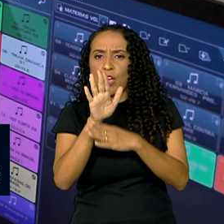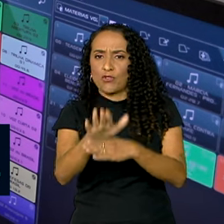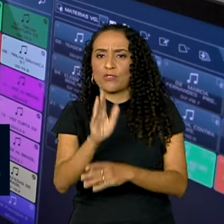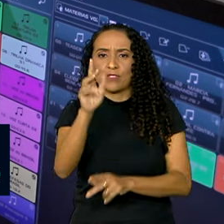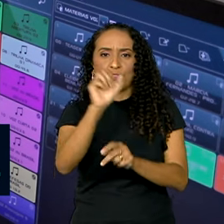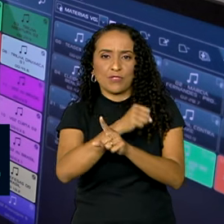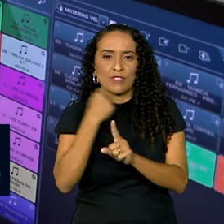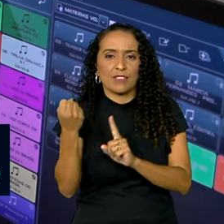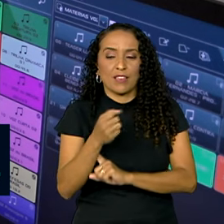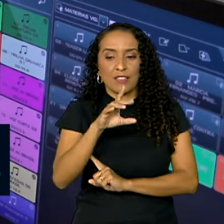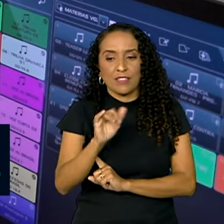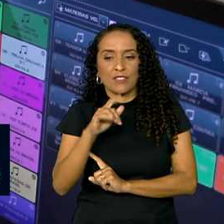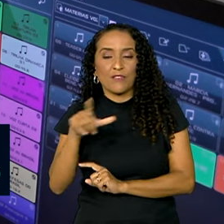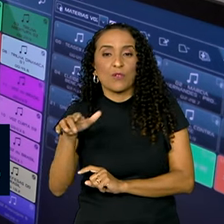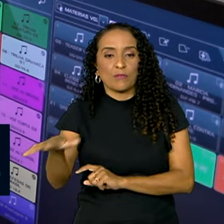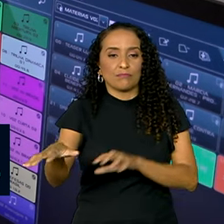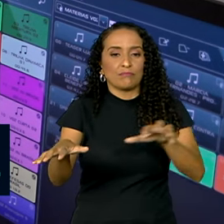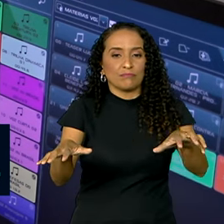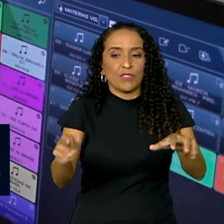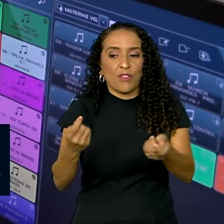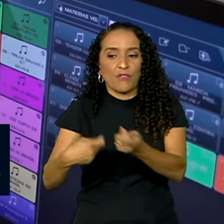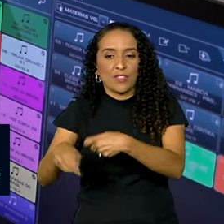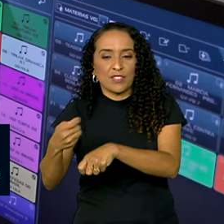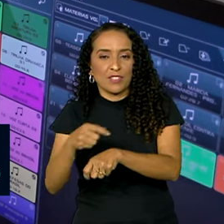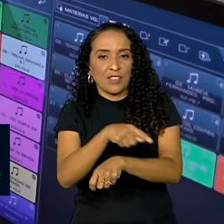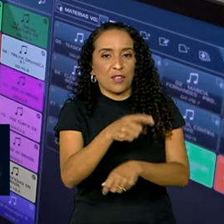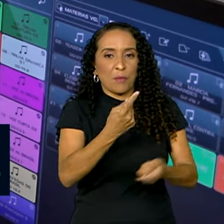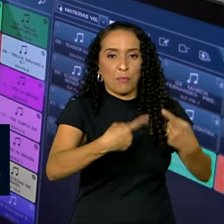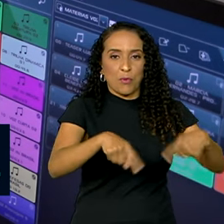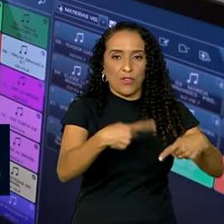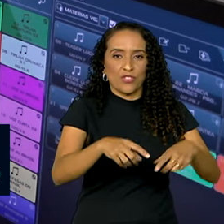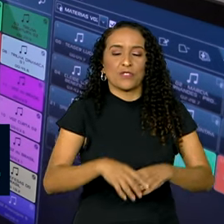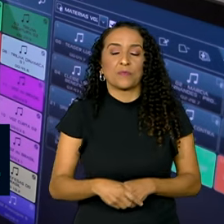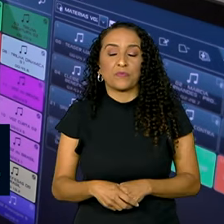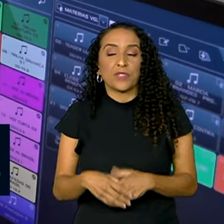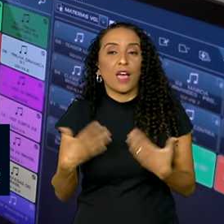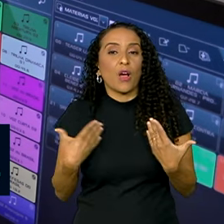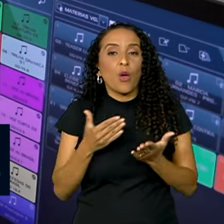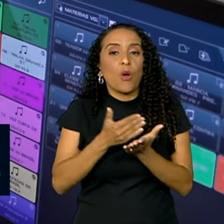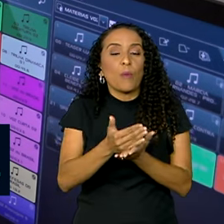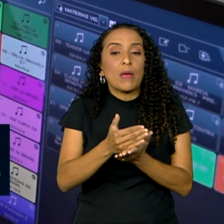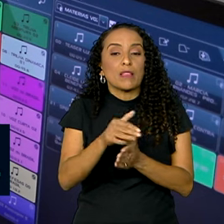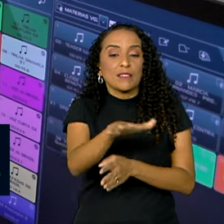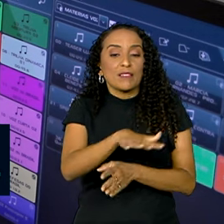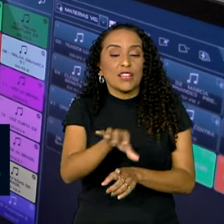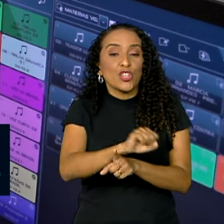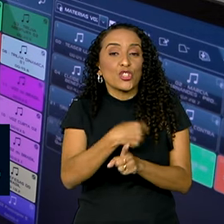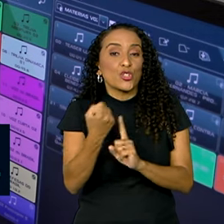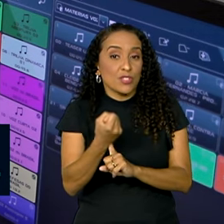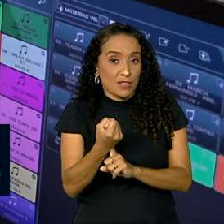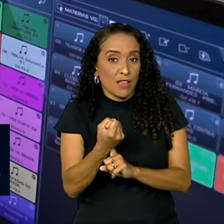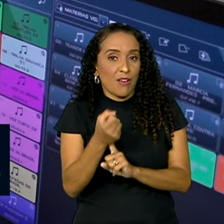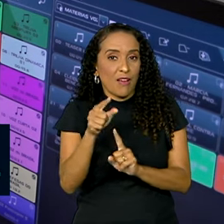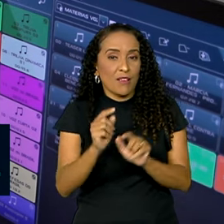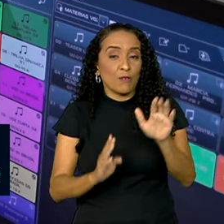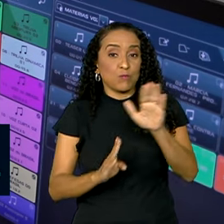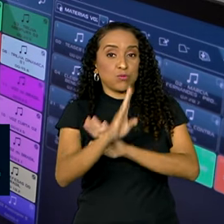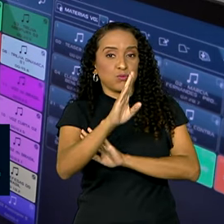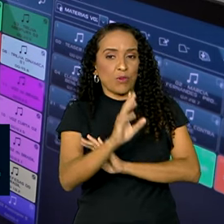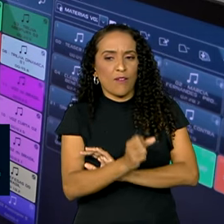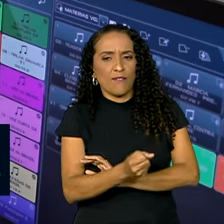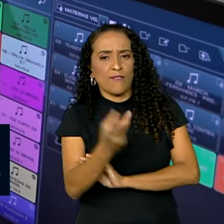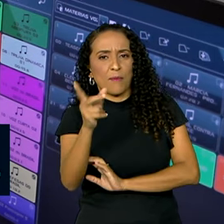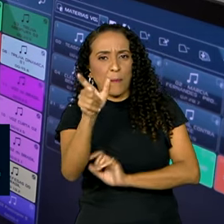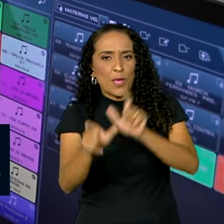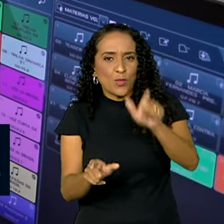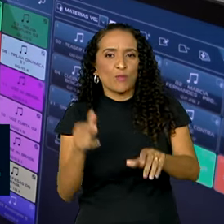sociedade civil nessas duas áreas financeira e política agora entra a fase social cujo Ápice são milhares de